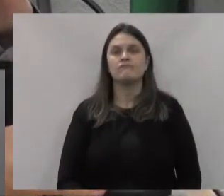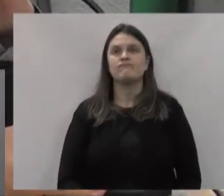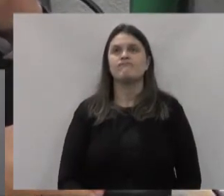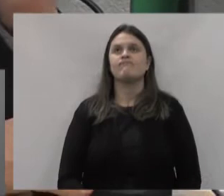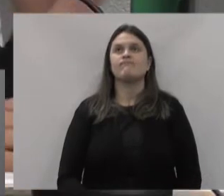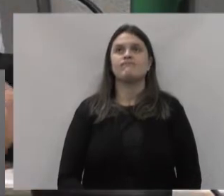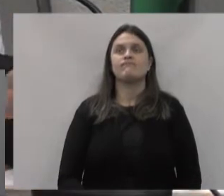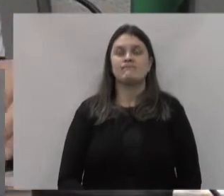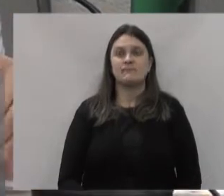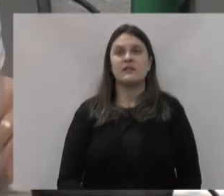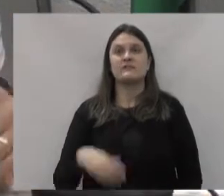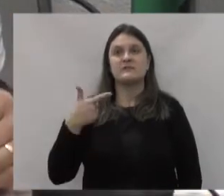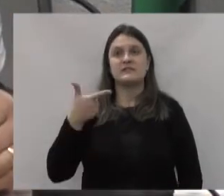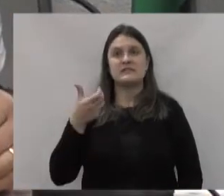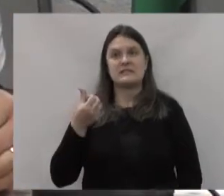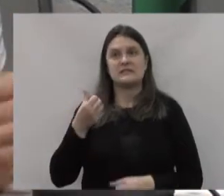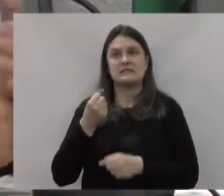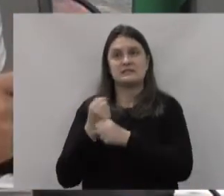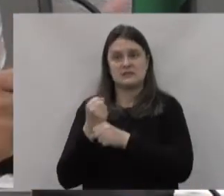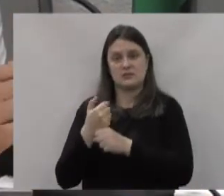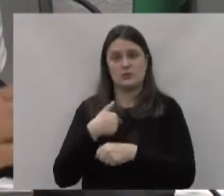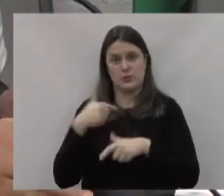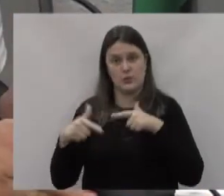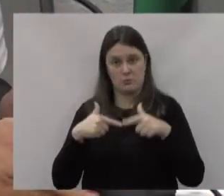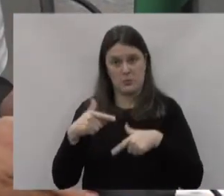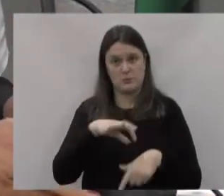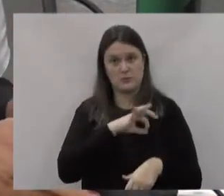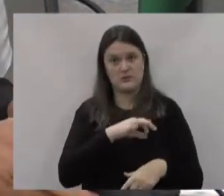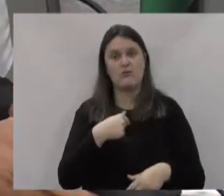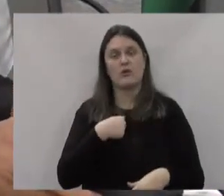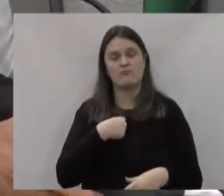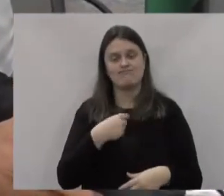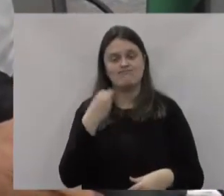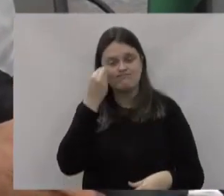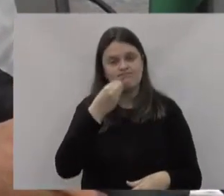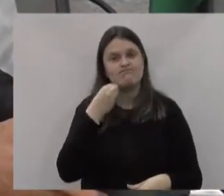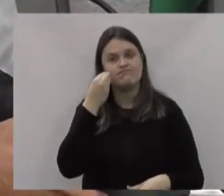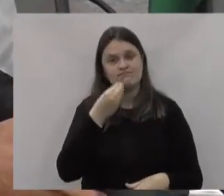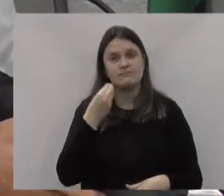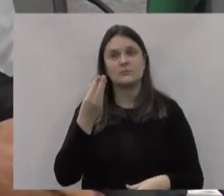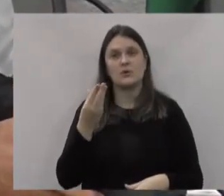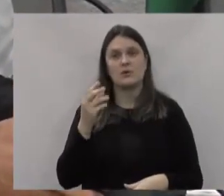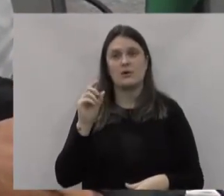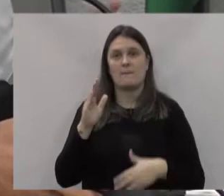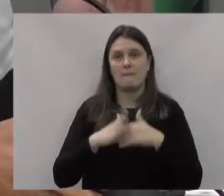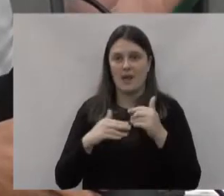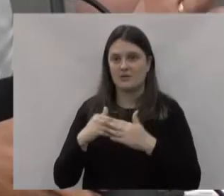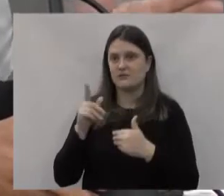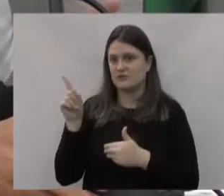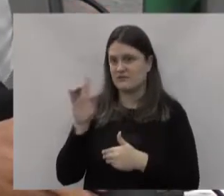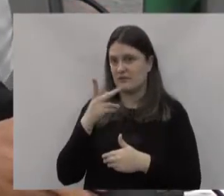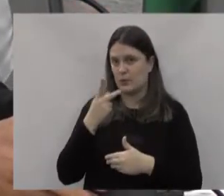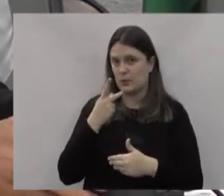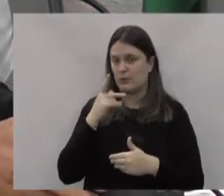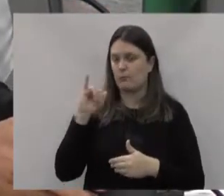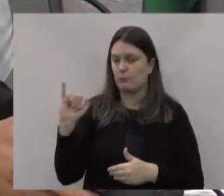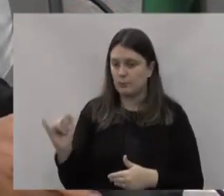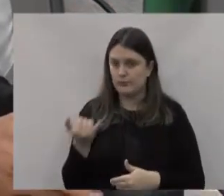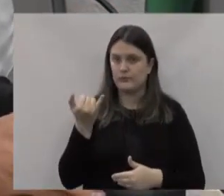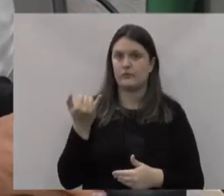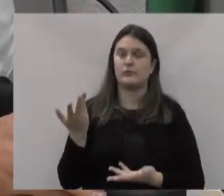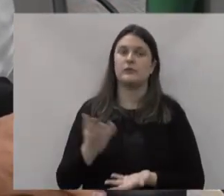universo de 26 anos como policial, nós vivenciamos muito a respeito disso. E aproveitando tudo isso que vocês